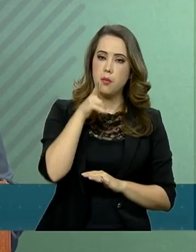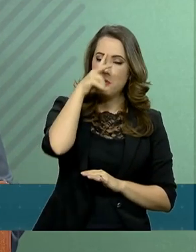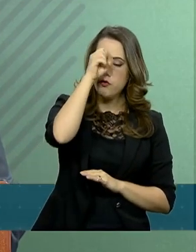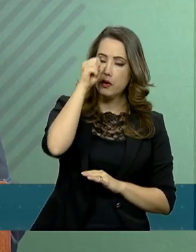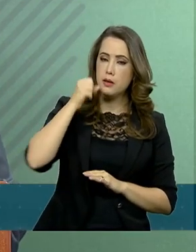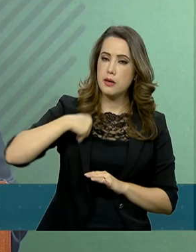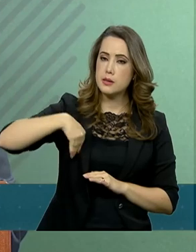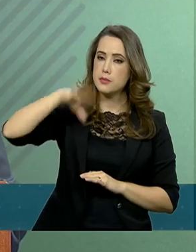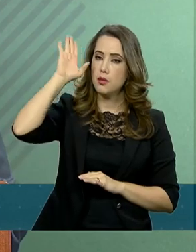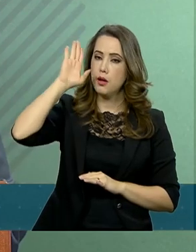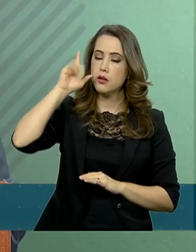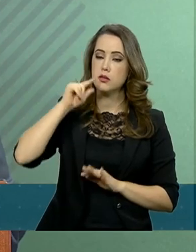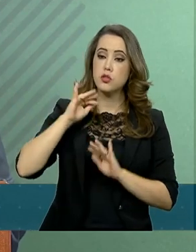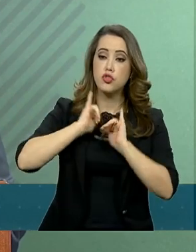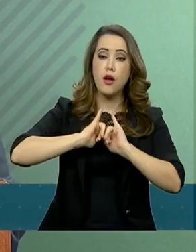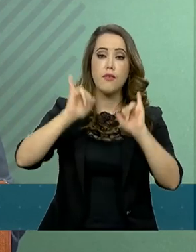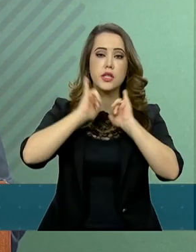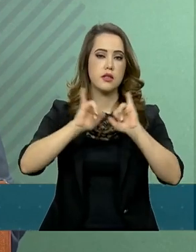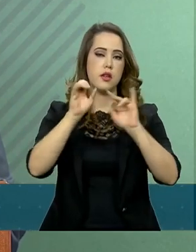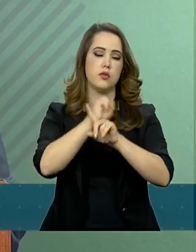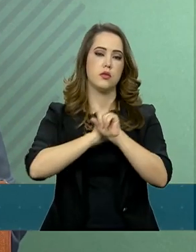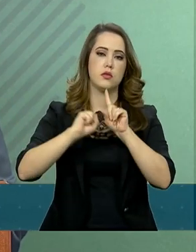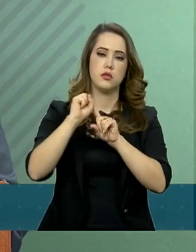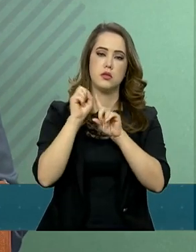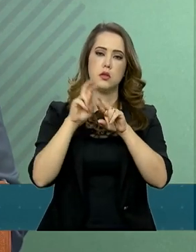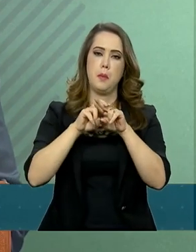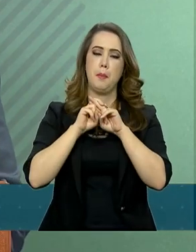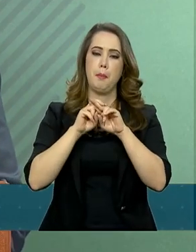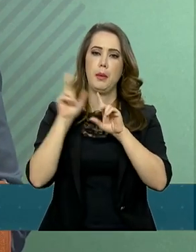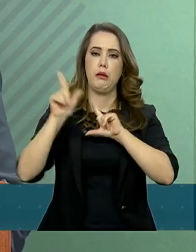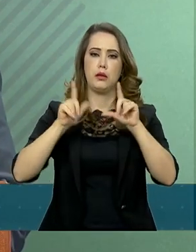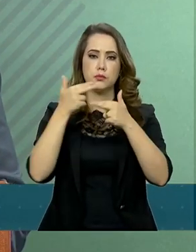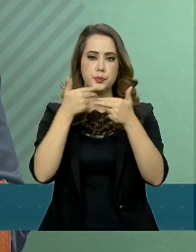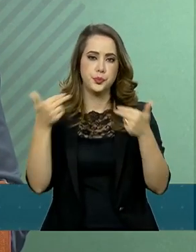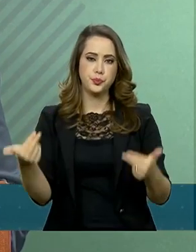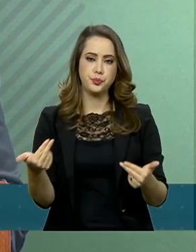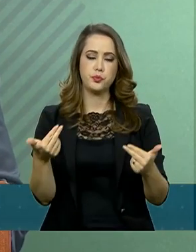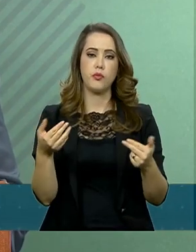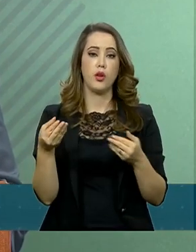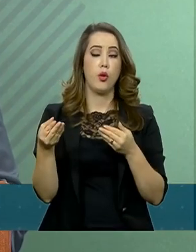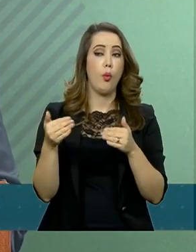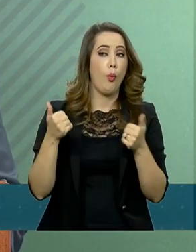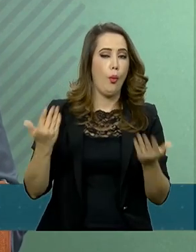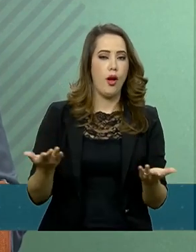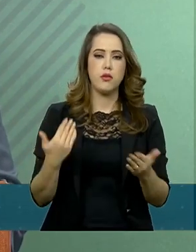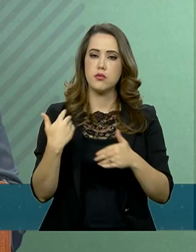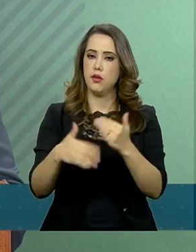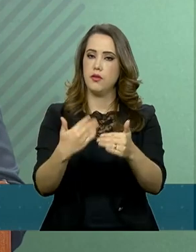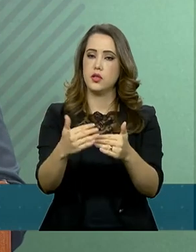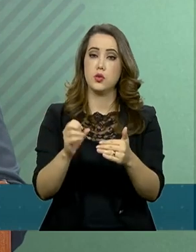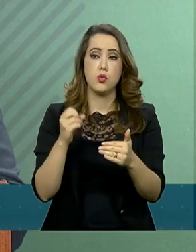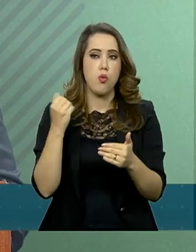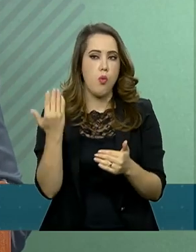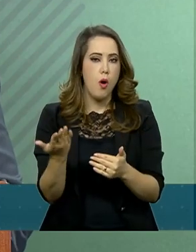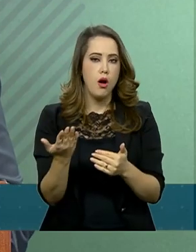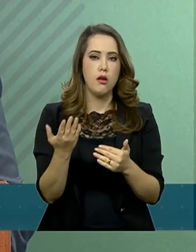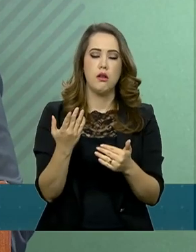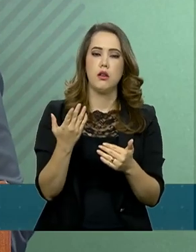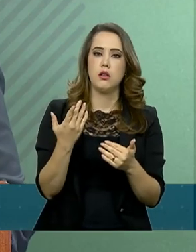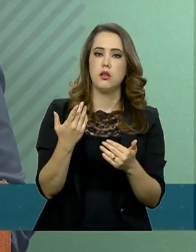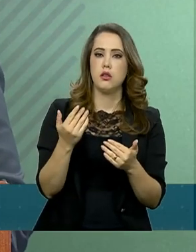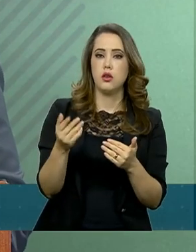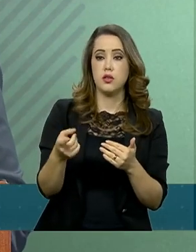cada dia mais informar à sociedade por meio da imprensa quais são os avanços quais são os eventuais